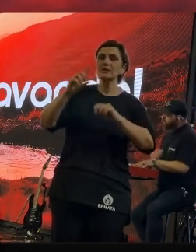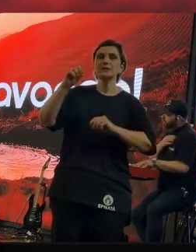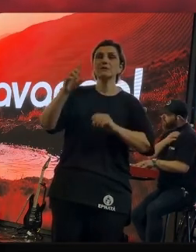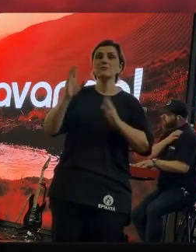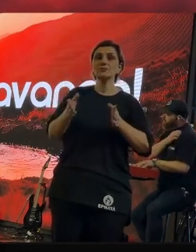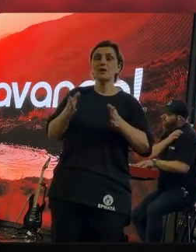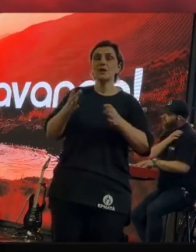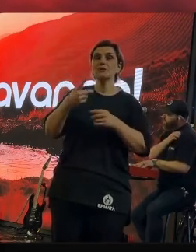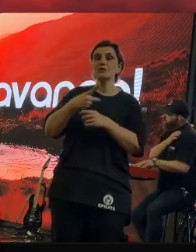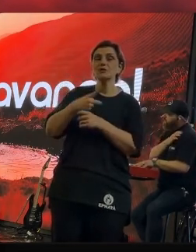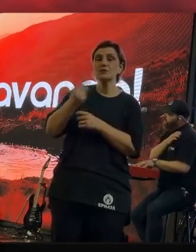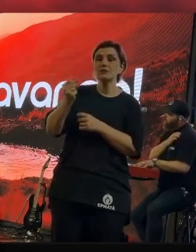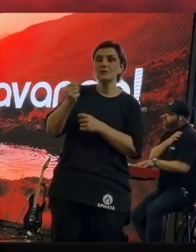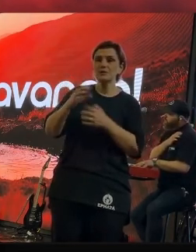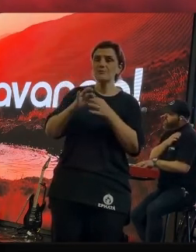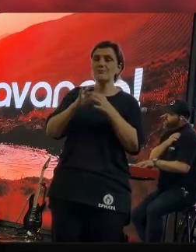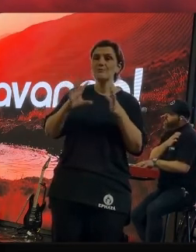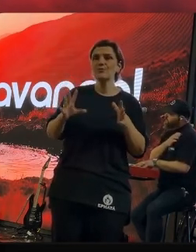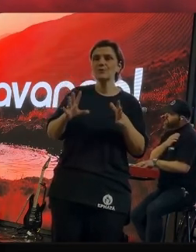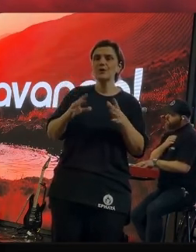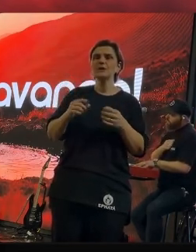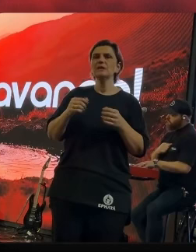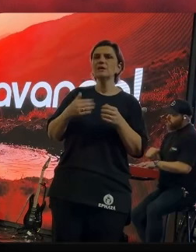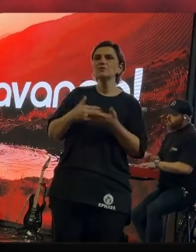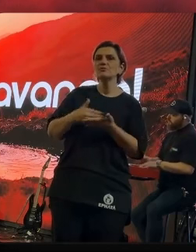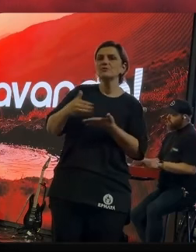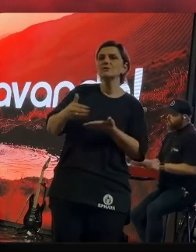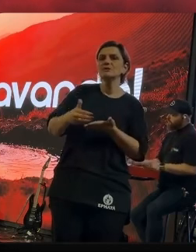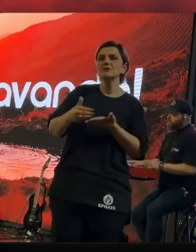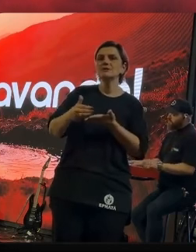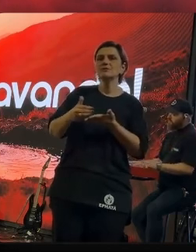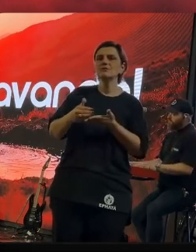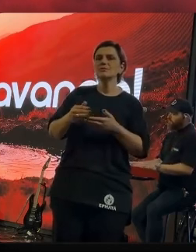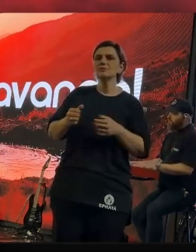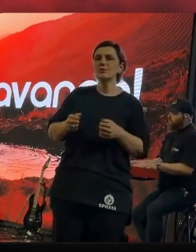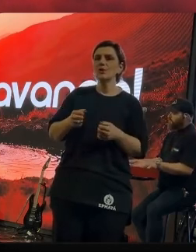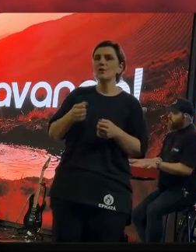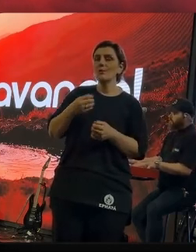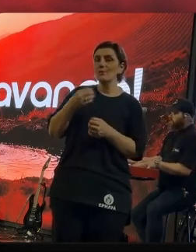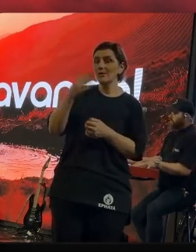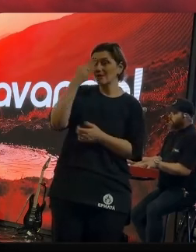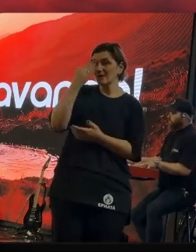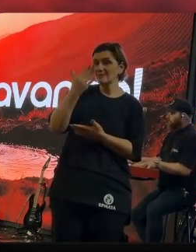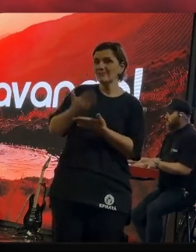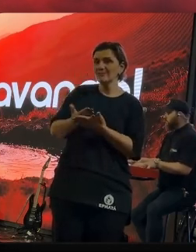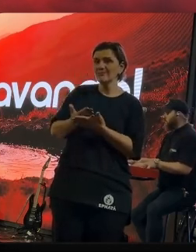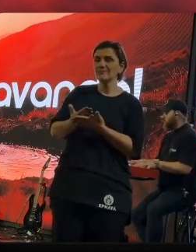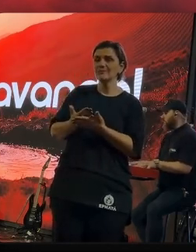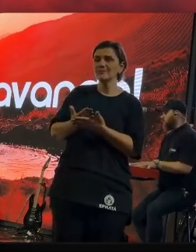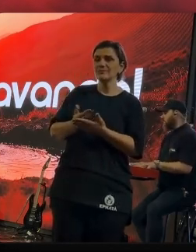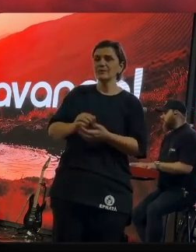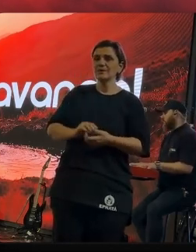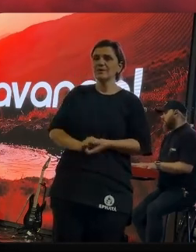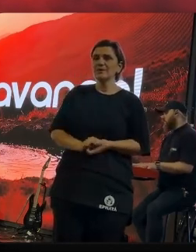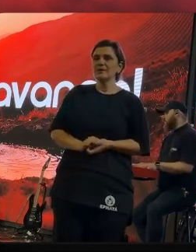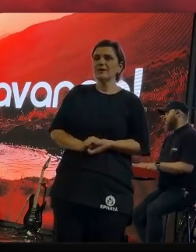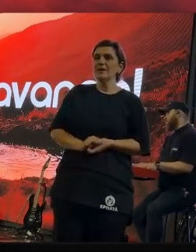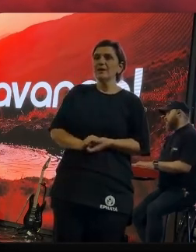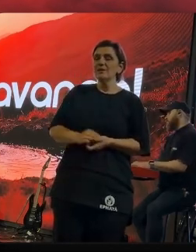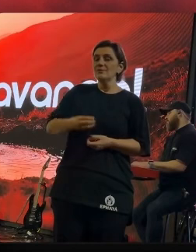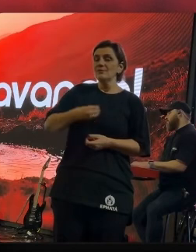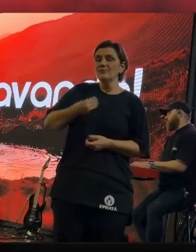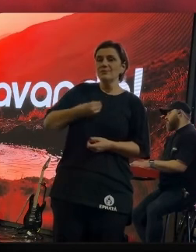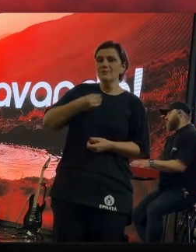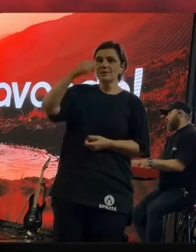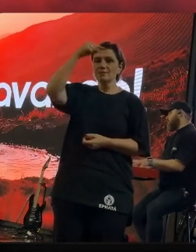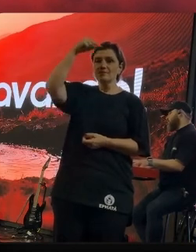Pastor, desde o dia que eu aceitei Jesus, desde o dia que eu decidi viver uma vida em santidade, pureza, integridade, temor diante dele, as coisas